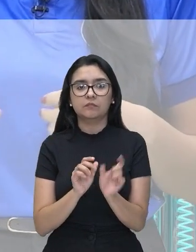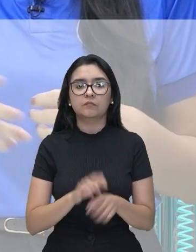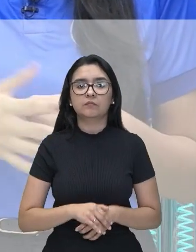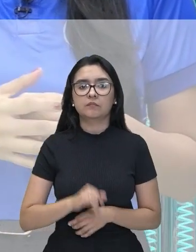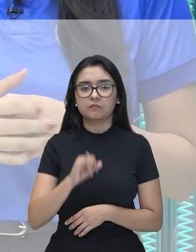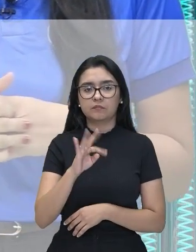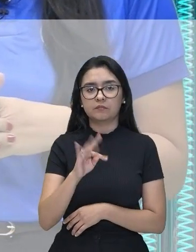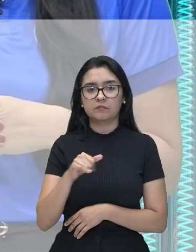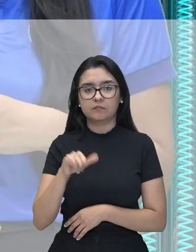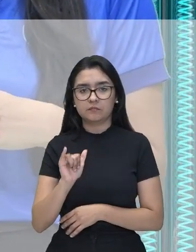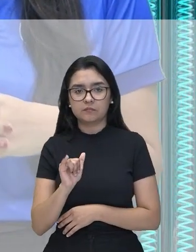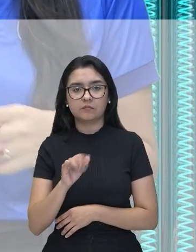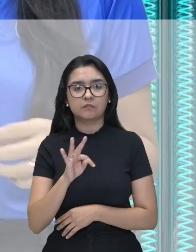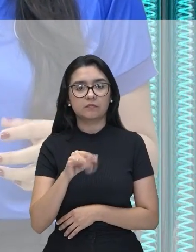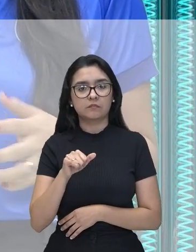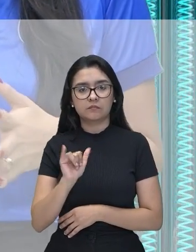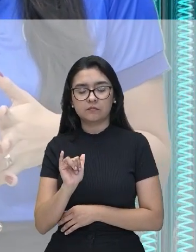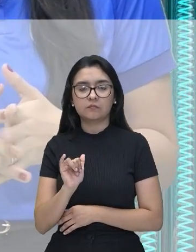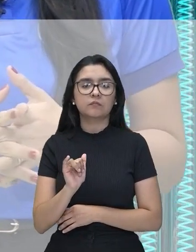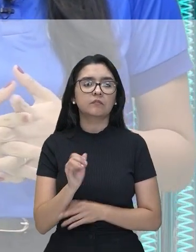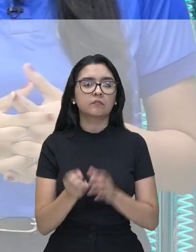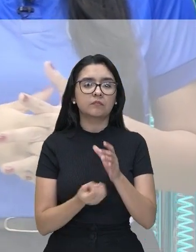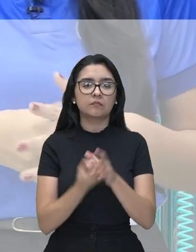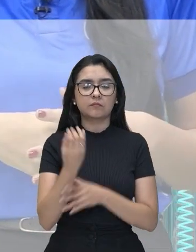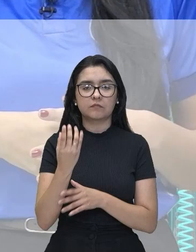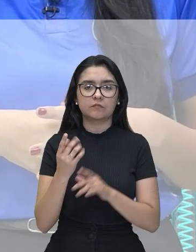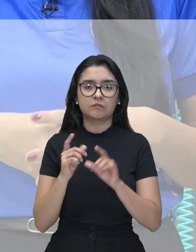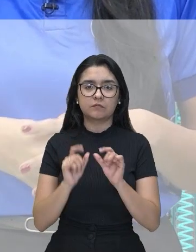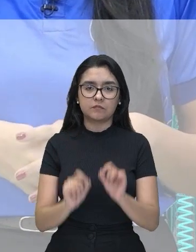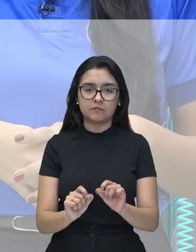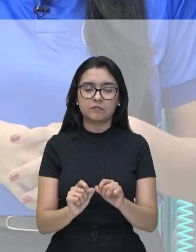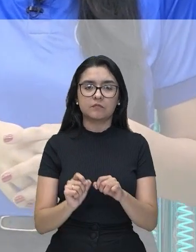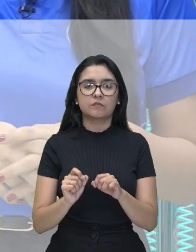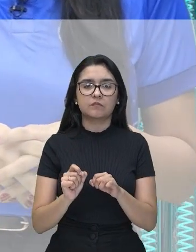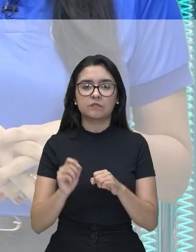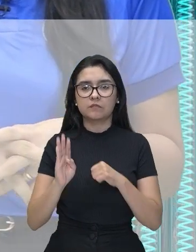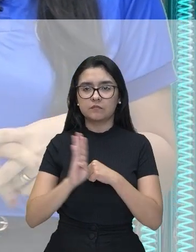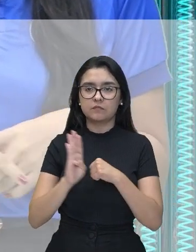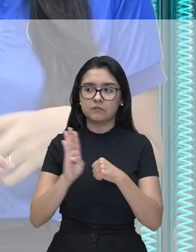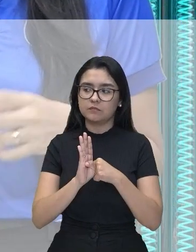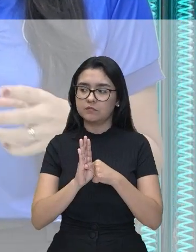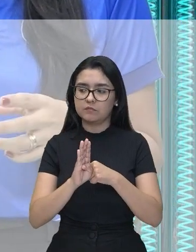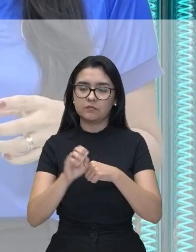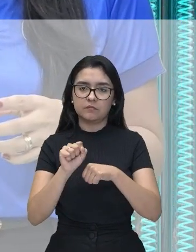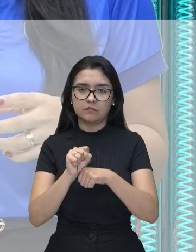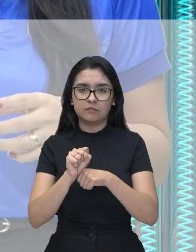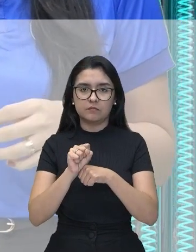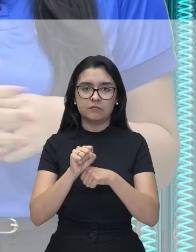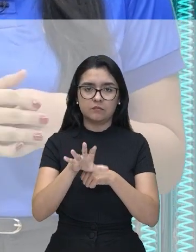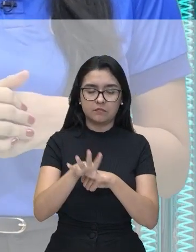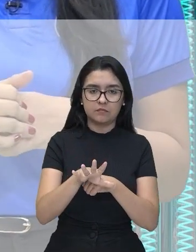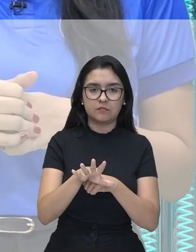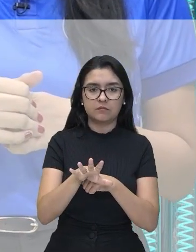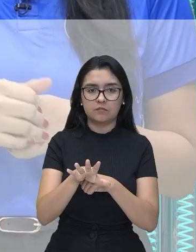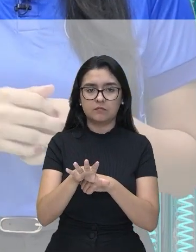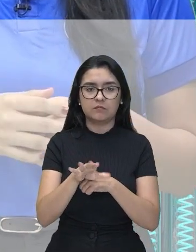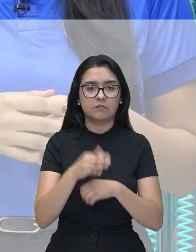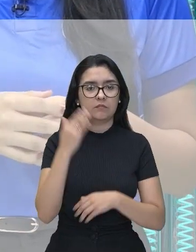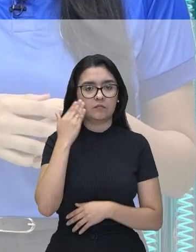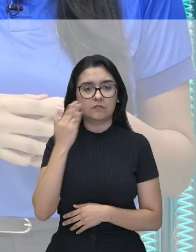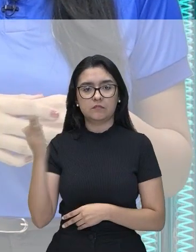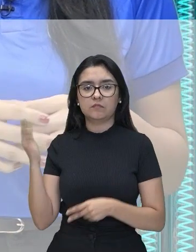t, o ness, formam substantivos abstratos a partir de adjetivos. Activity, olha